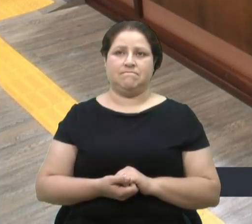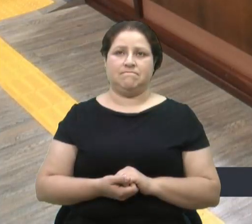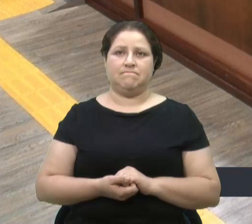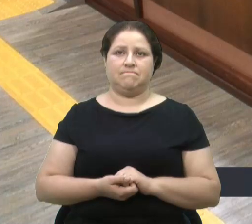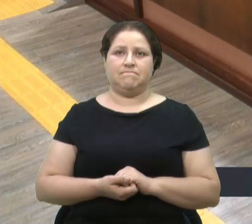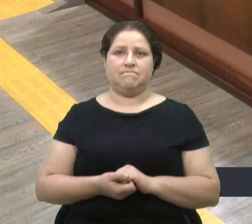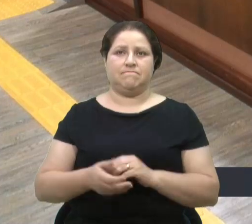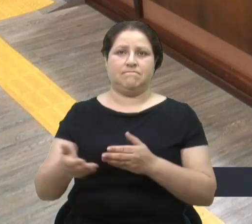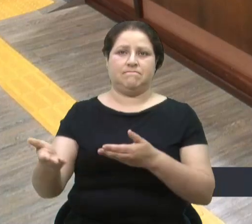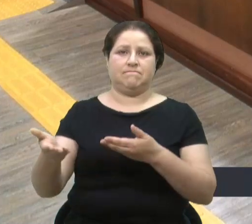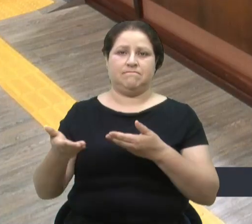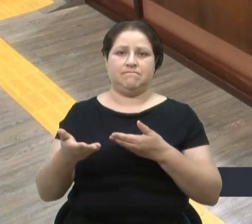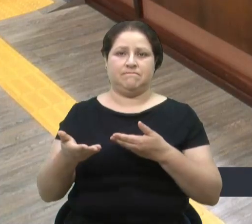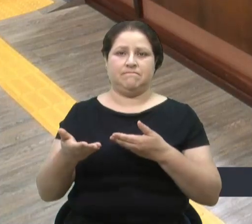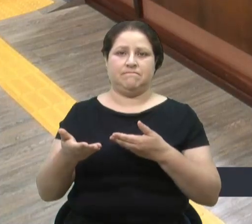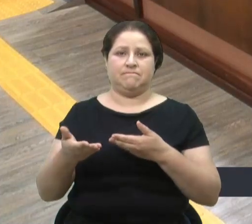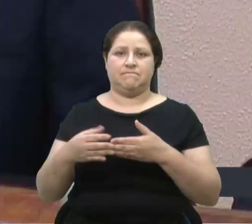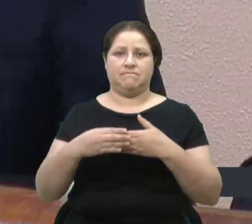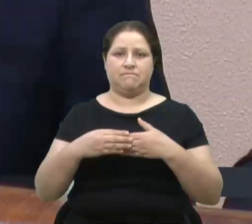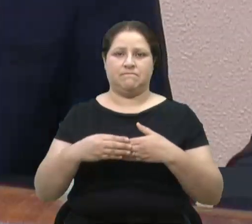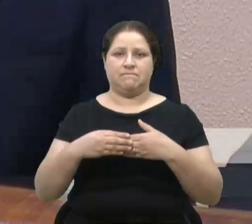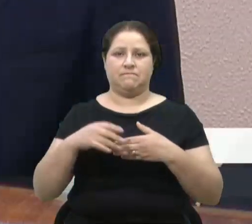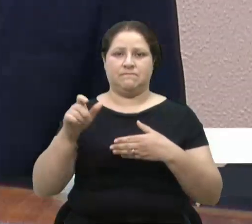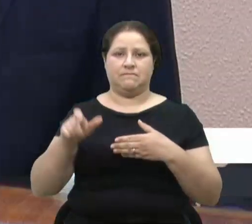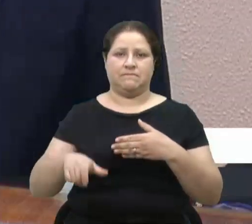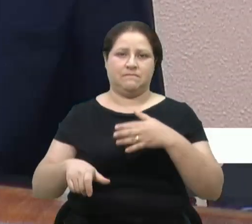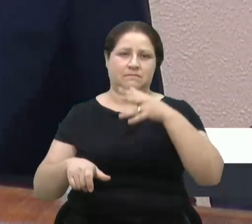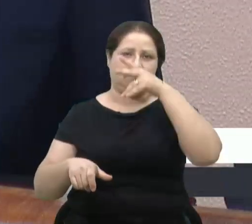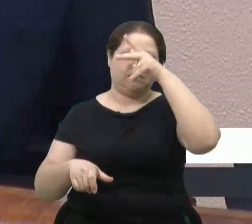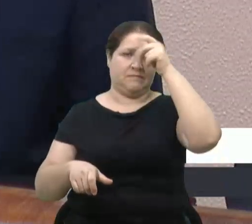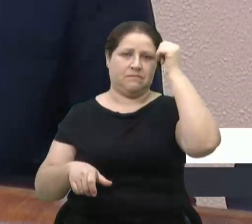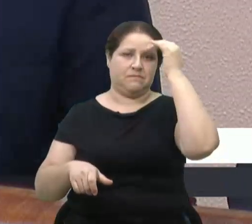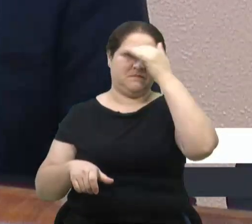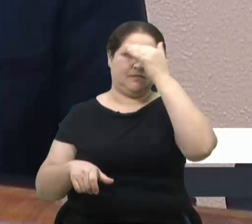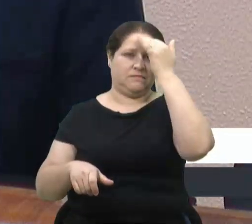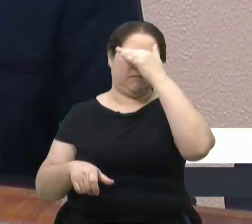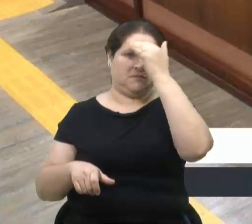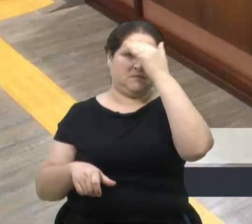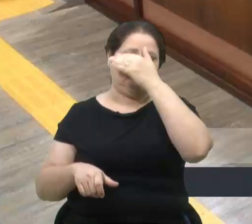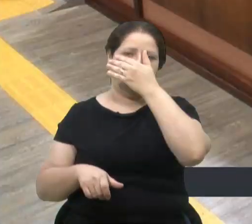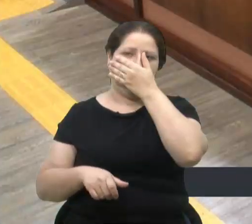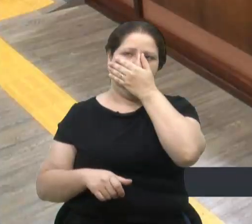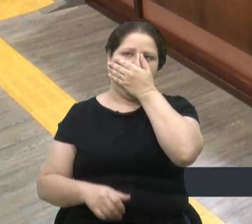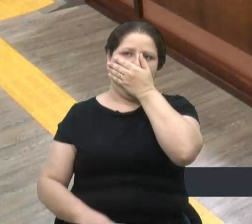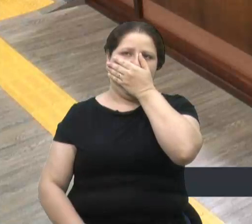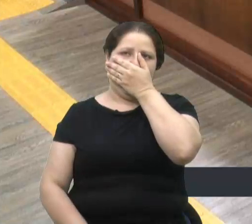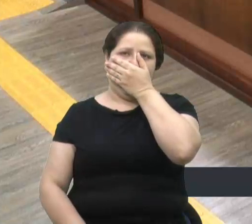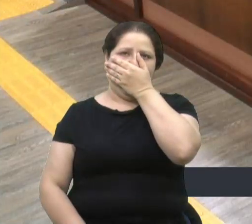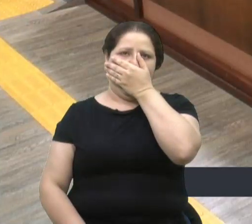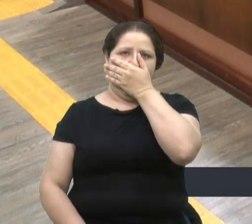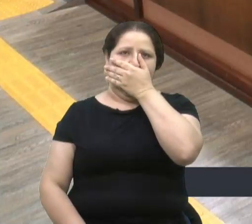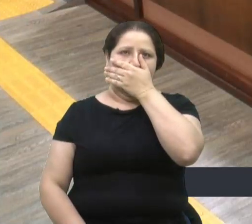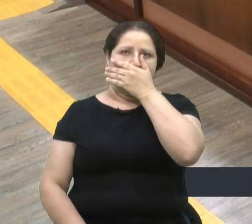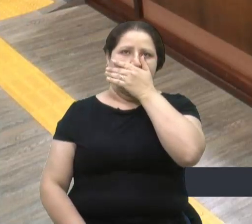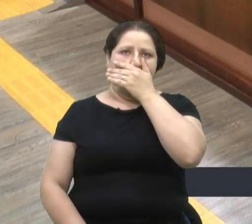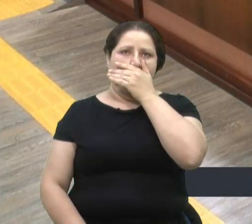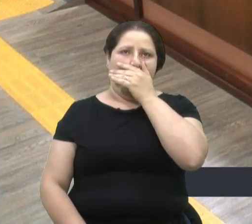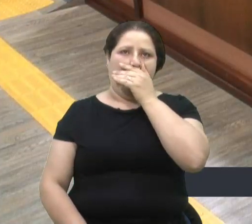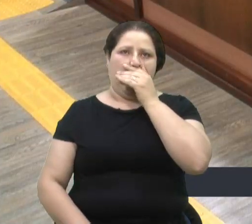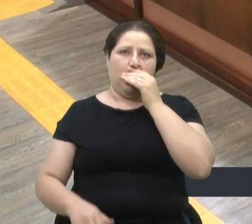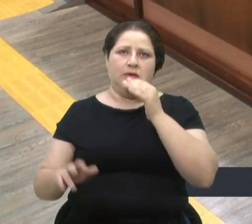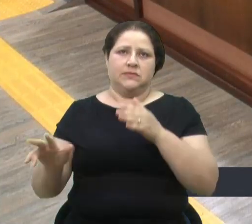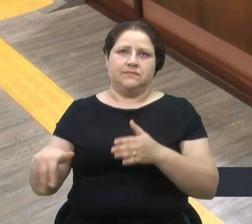convido para sua saudação o prefeito de lá Domênico na Tribuna